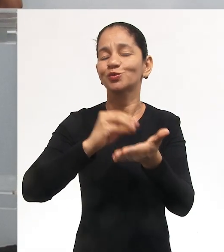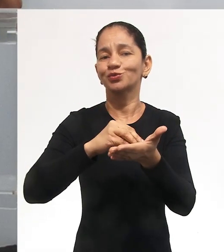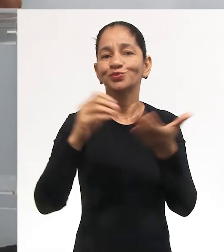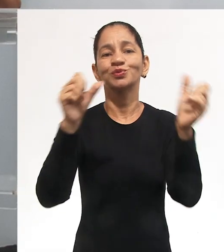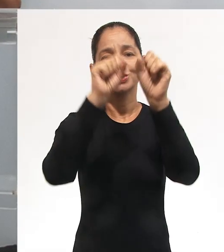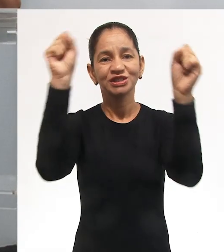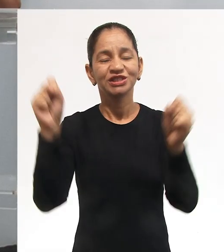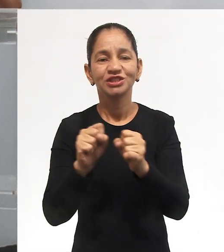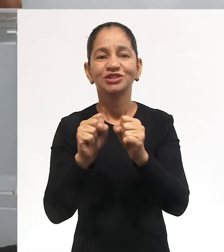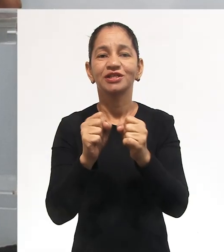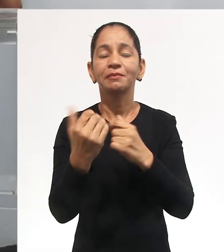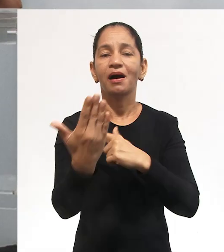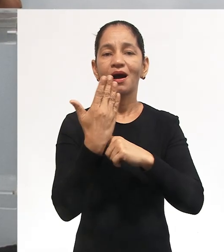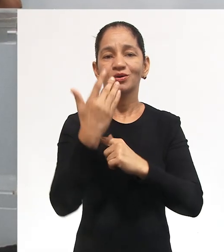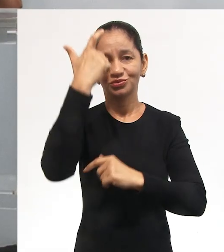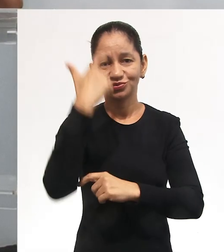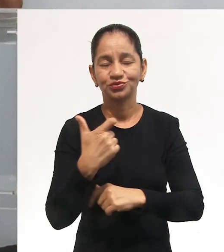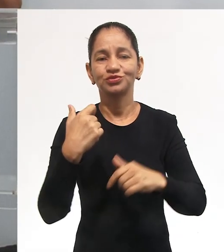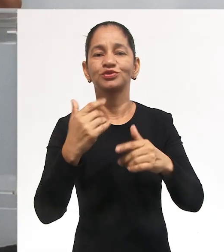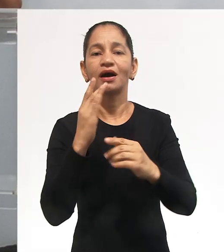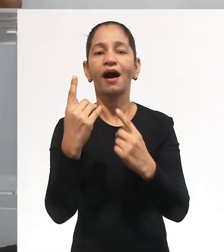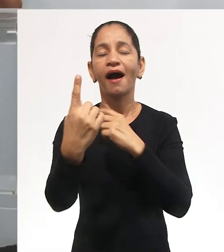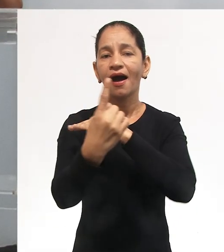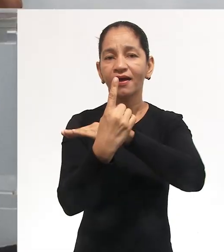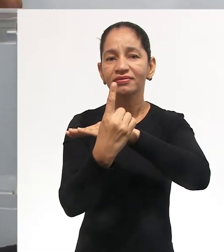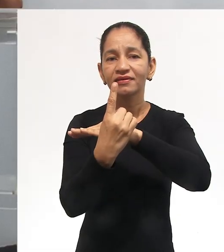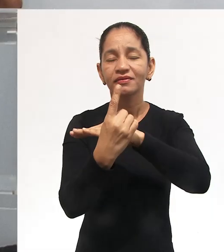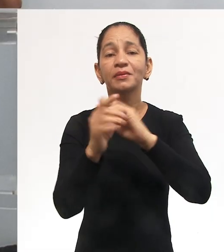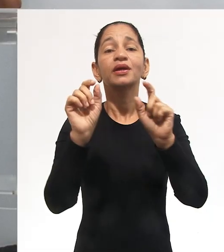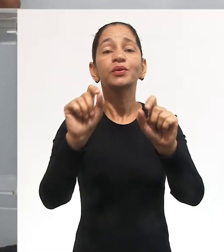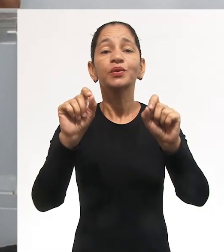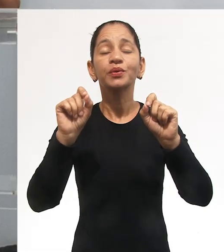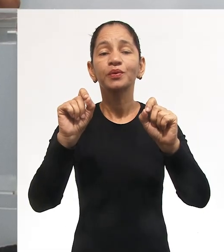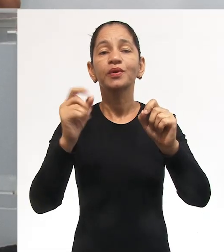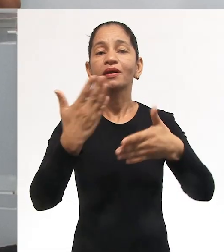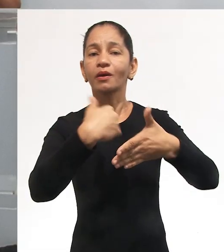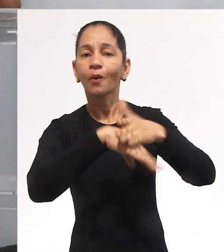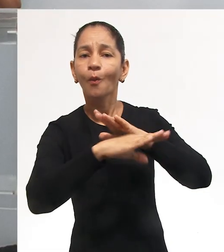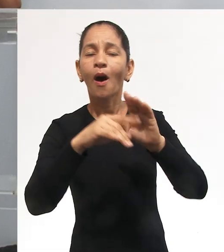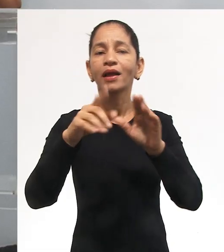para auxiliar na gestão de estoque e no atendimento seria